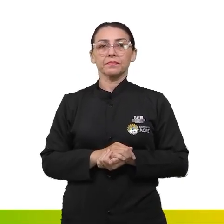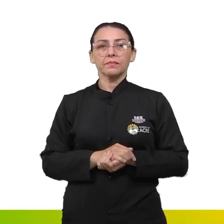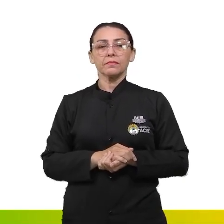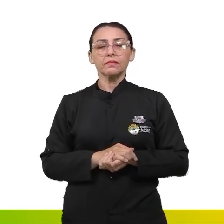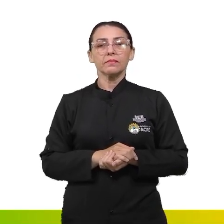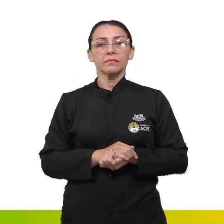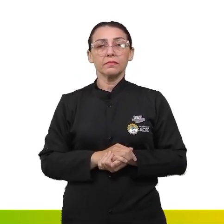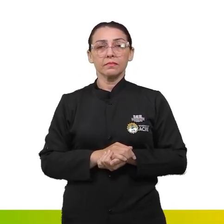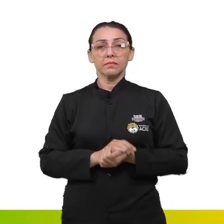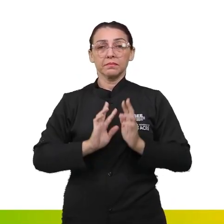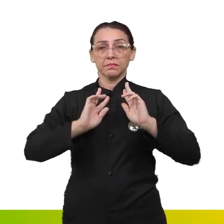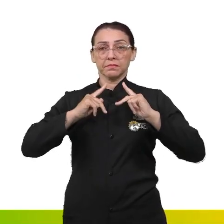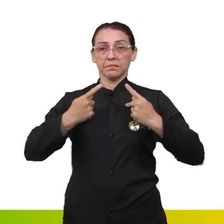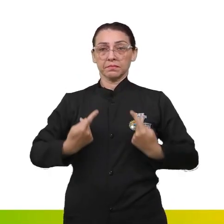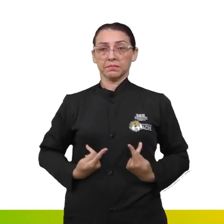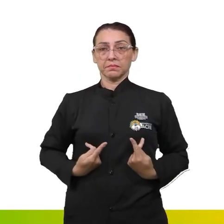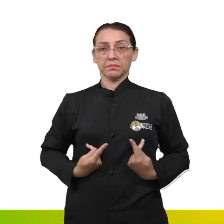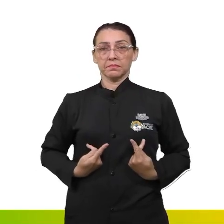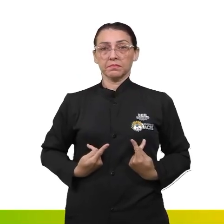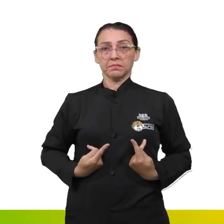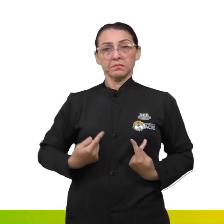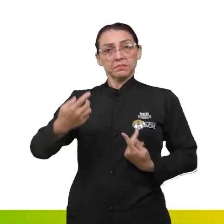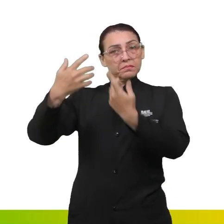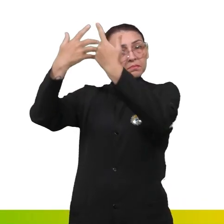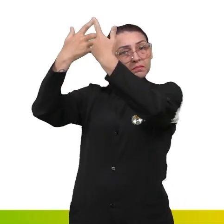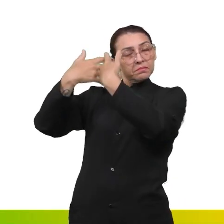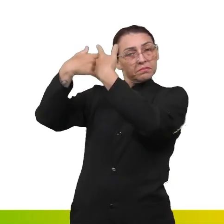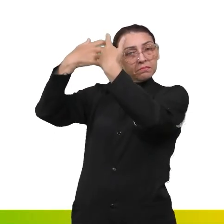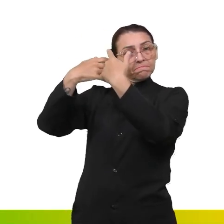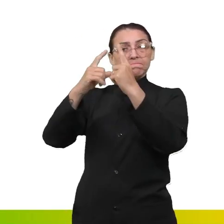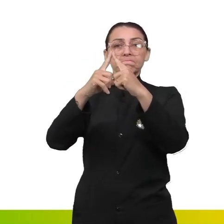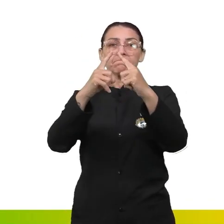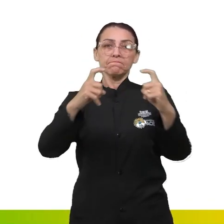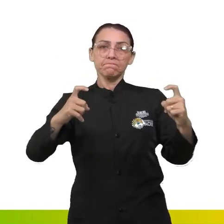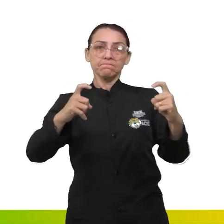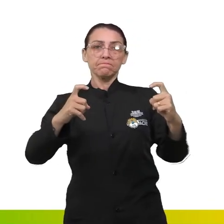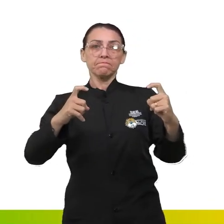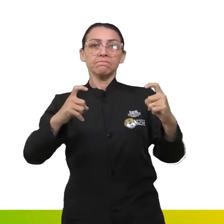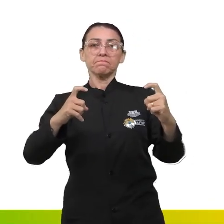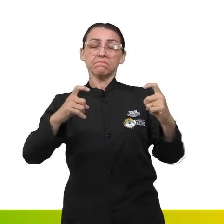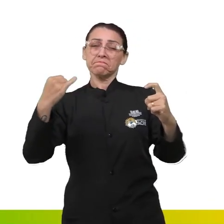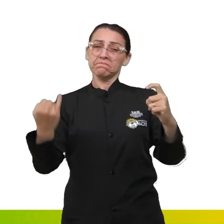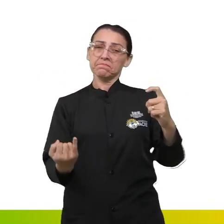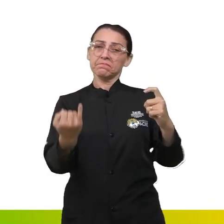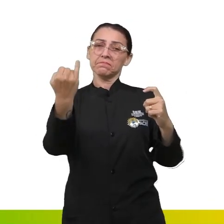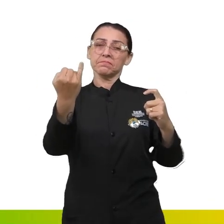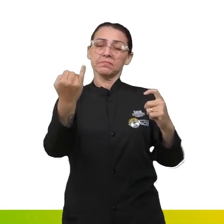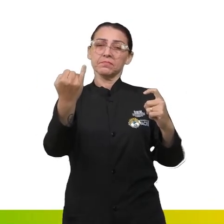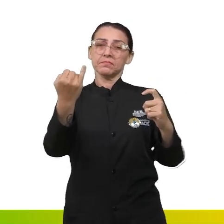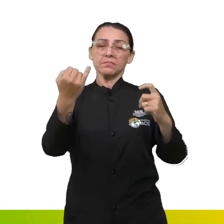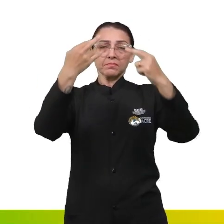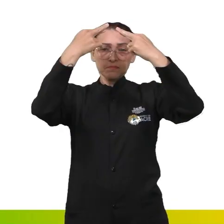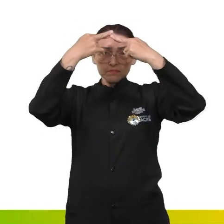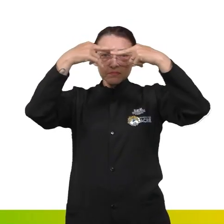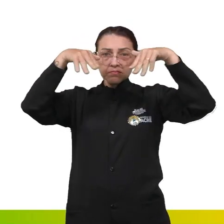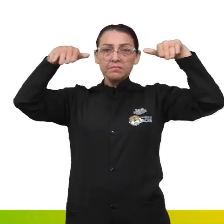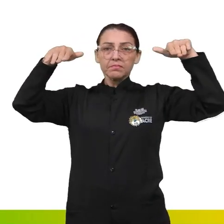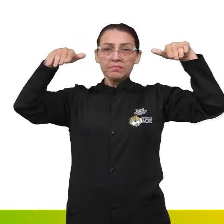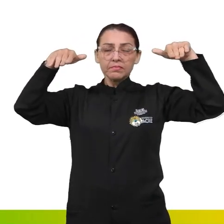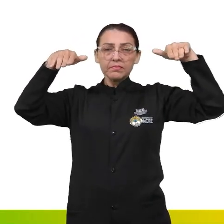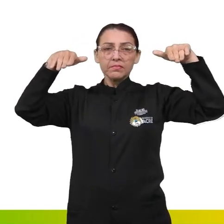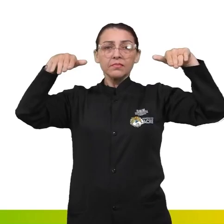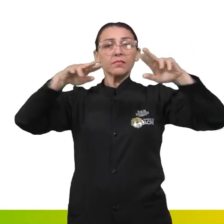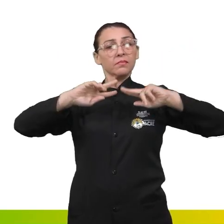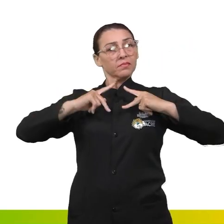Gente, humanismo, racionalismo e cientificismo são aspectos importantíssimos desse renascimento.